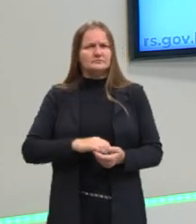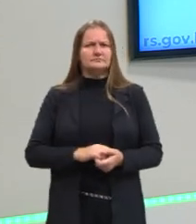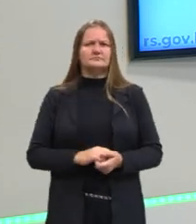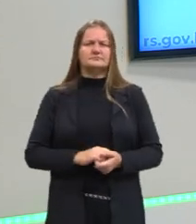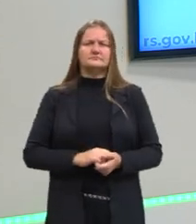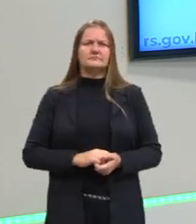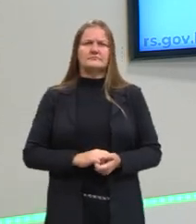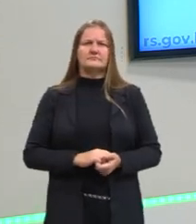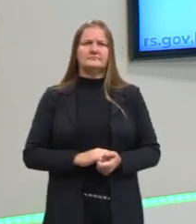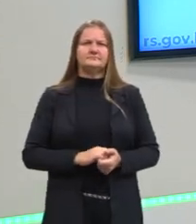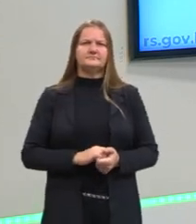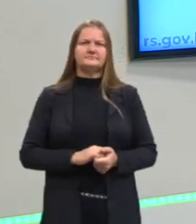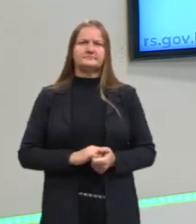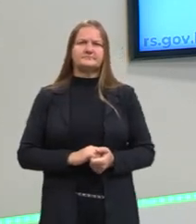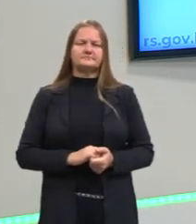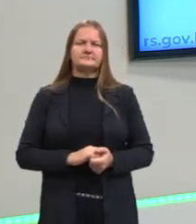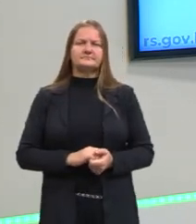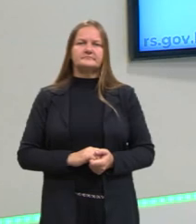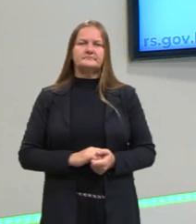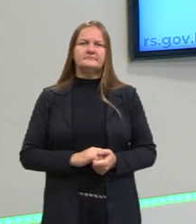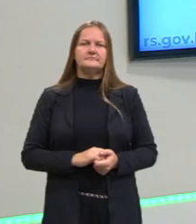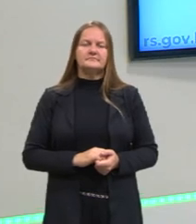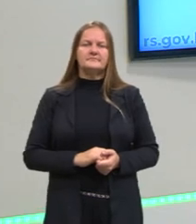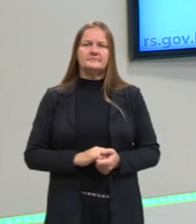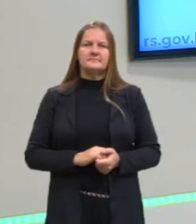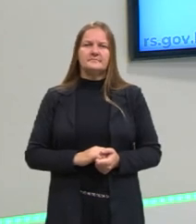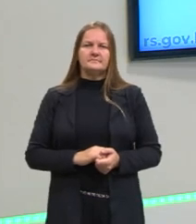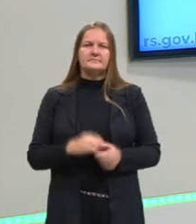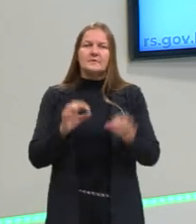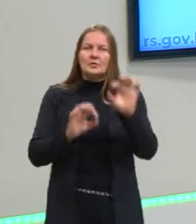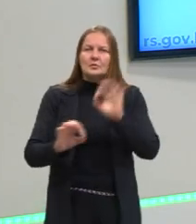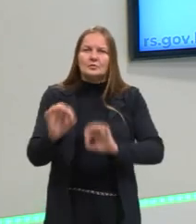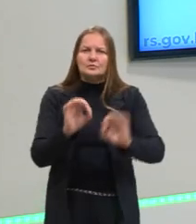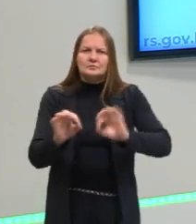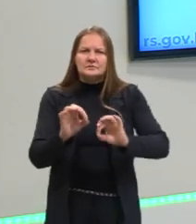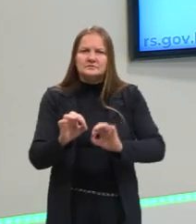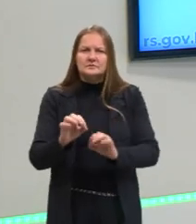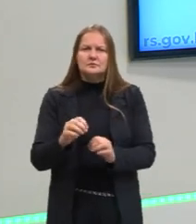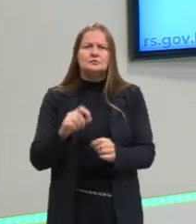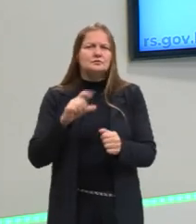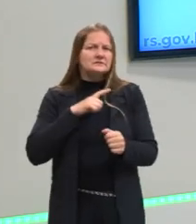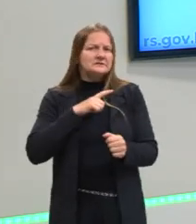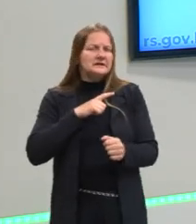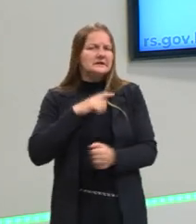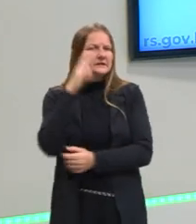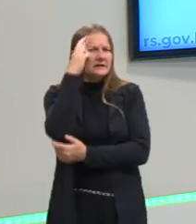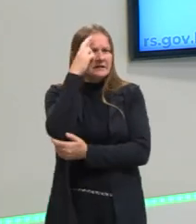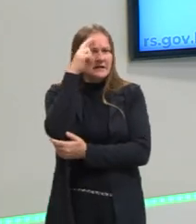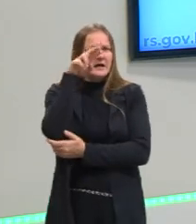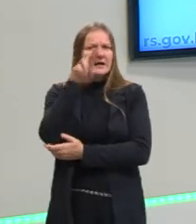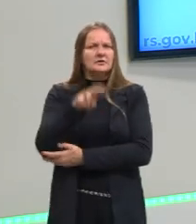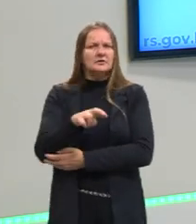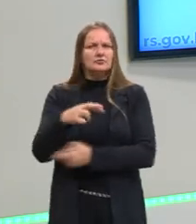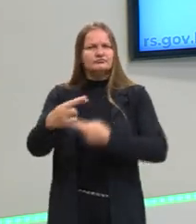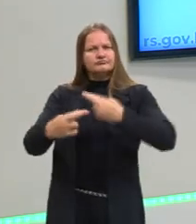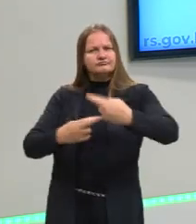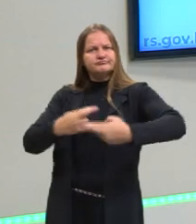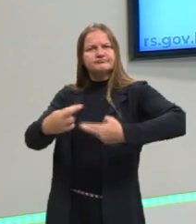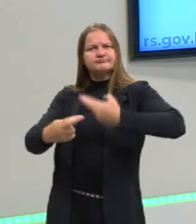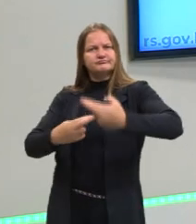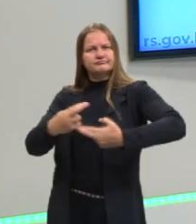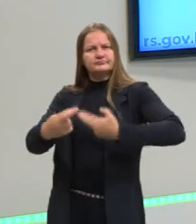racional quando Nós pensamos como quando o nosso organizamos a uma racionalidade naquela são